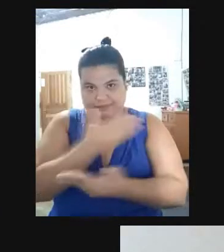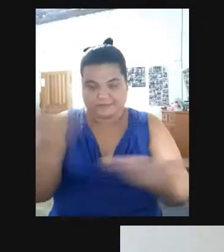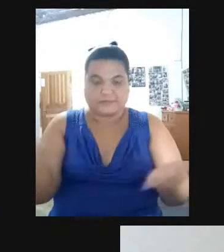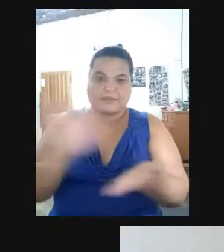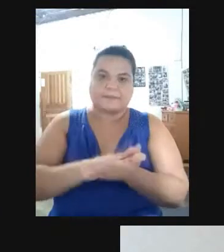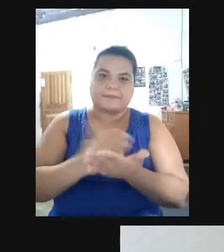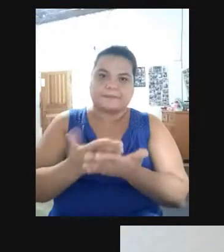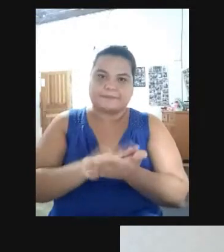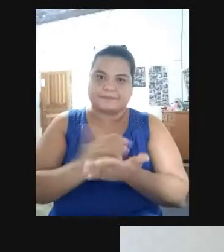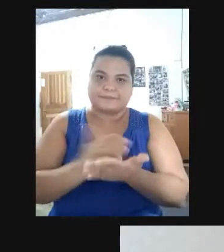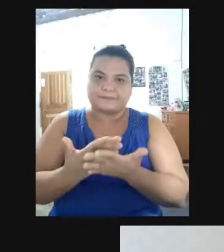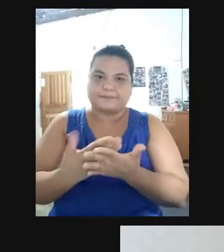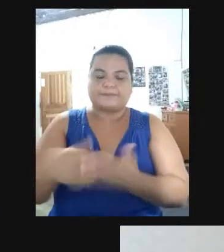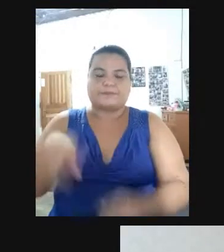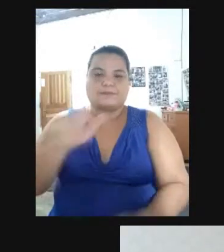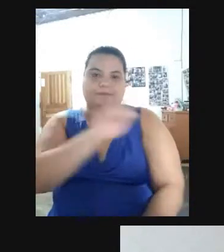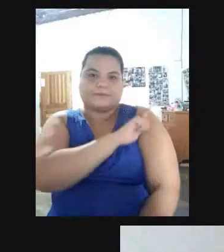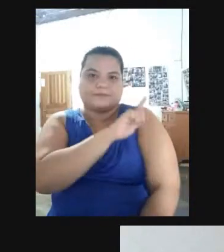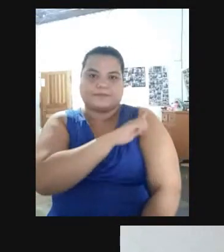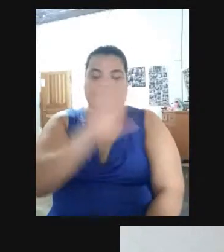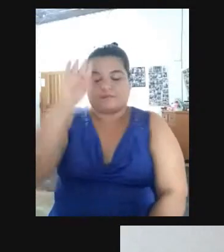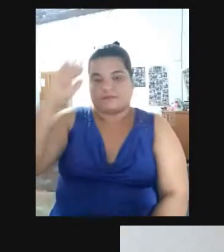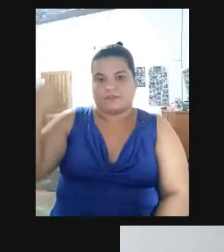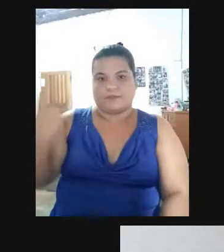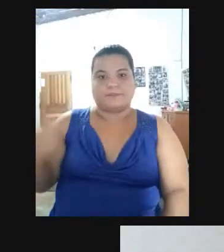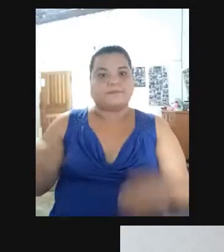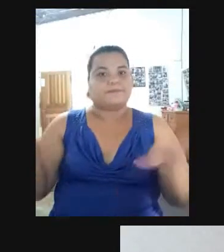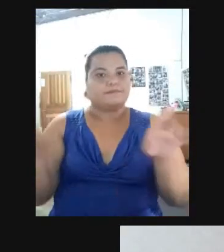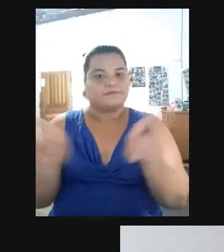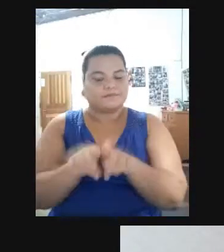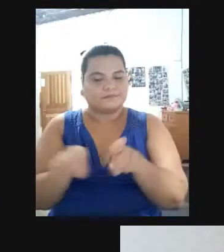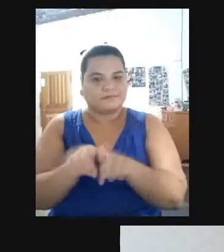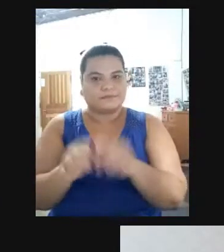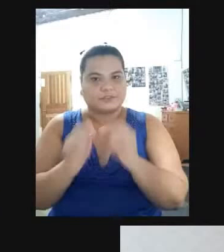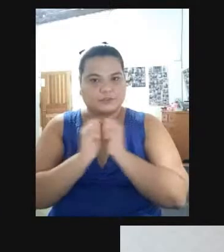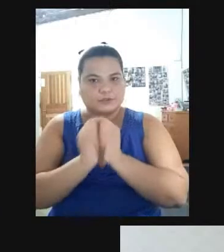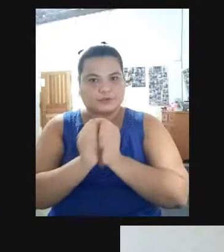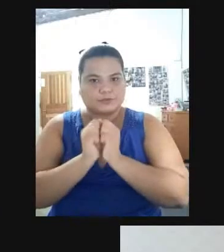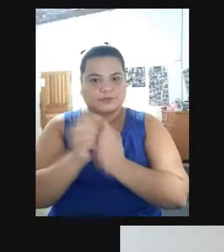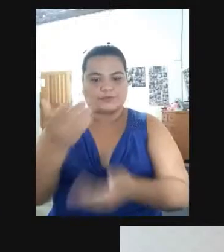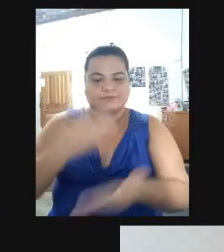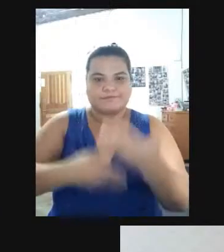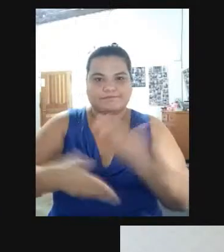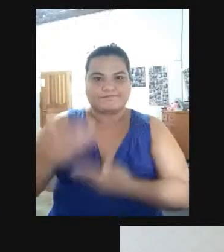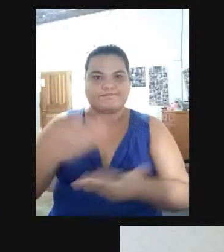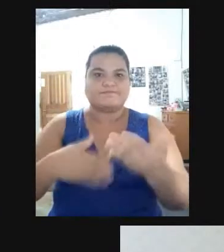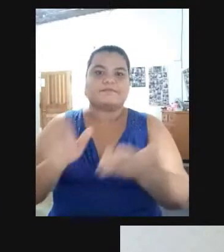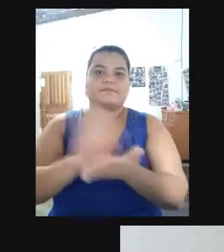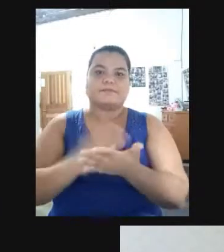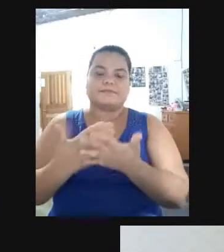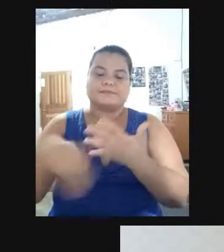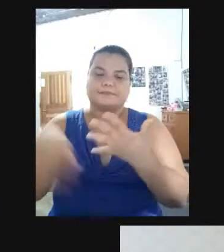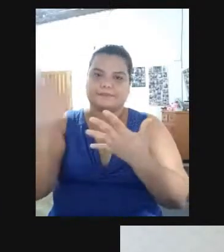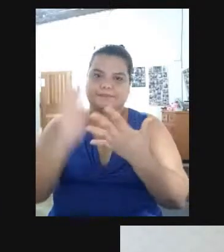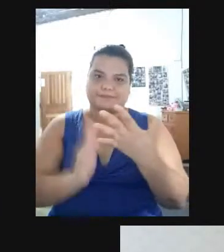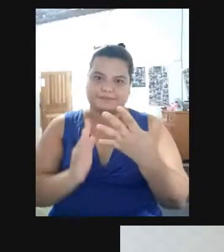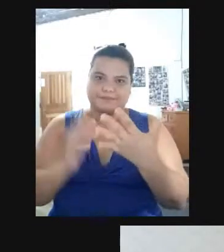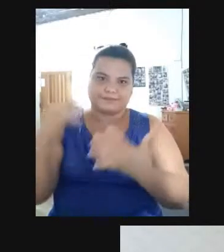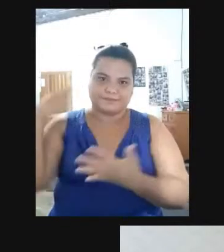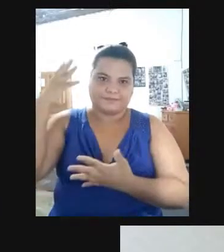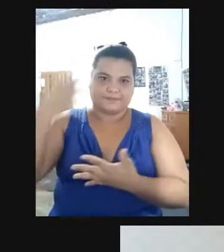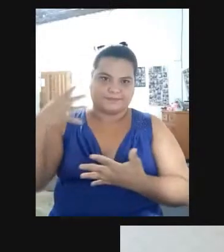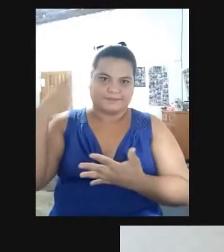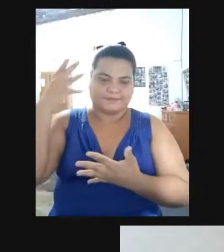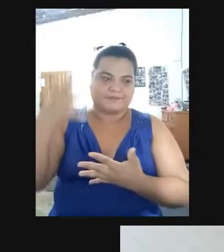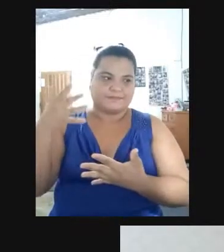intérpretes Gleice e Bruno, que também estão conosco para fazer a interpretação desta palestra.